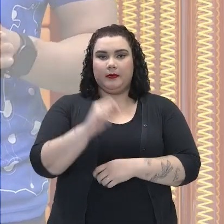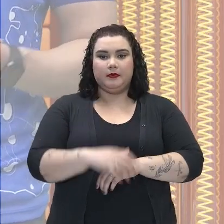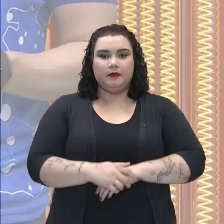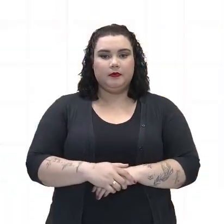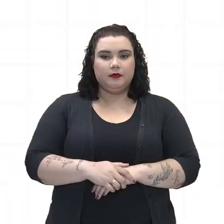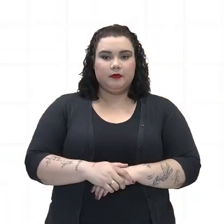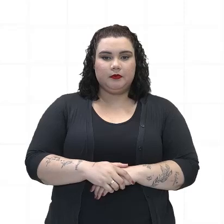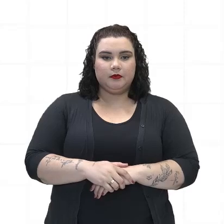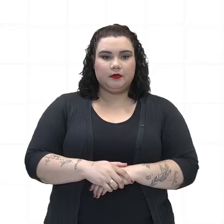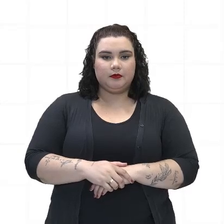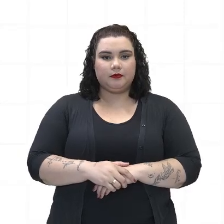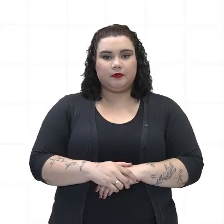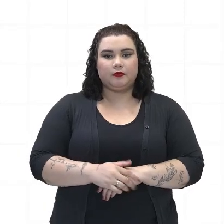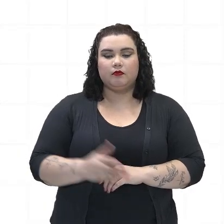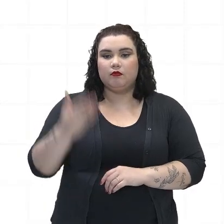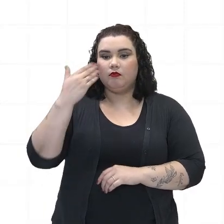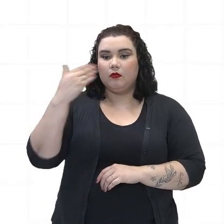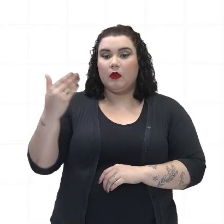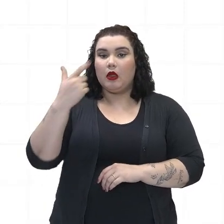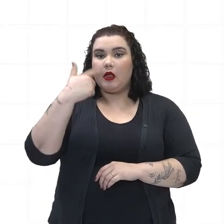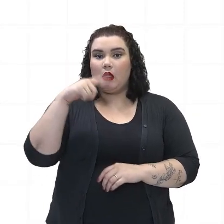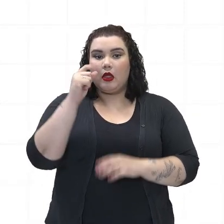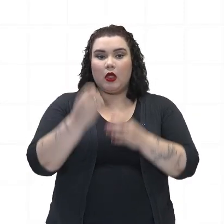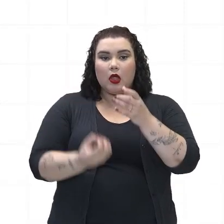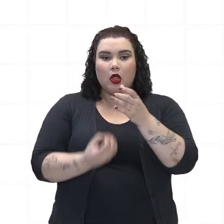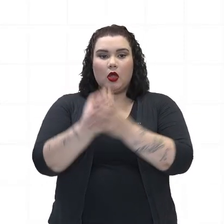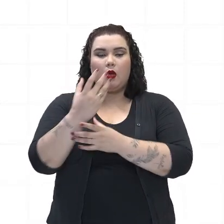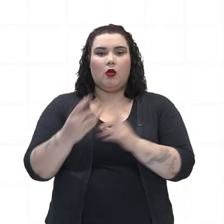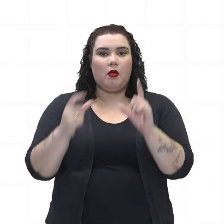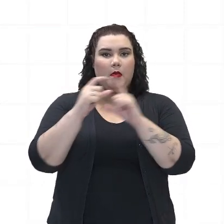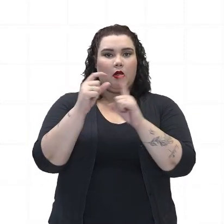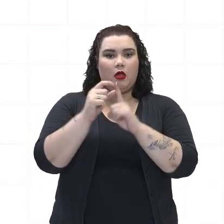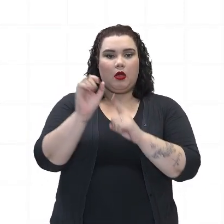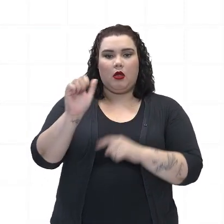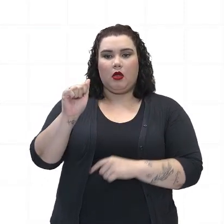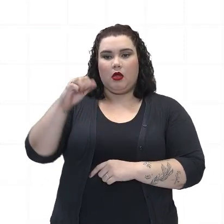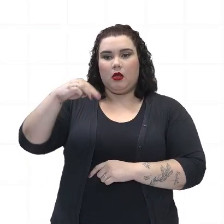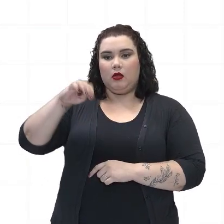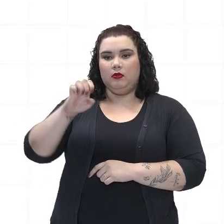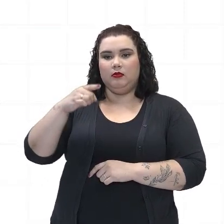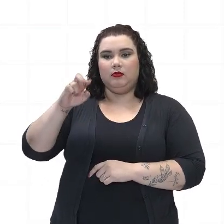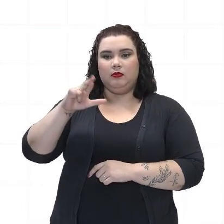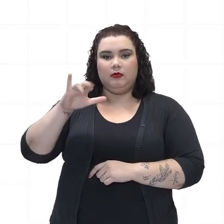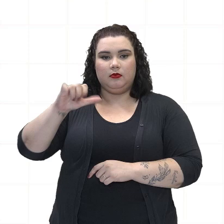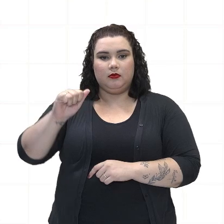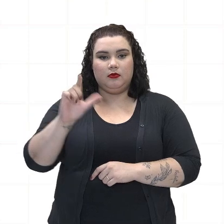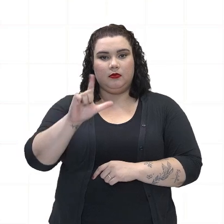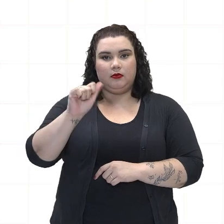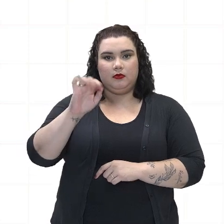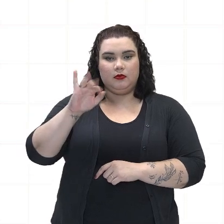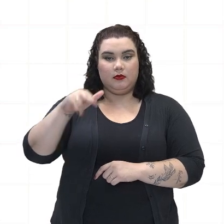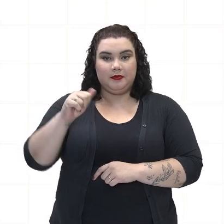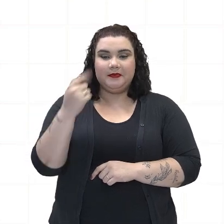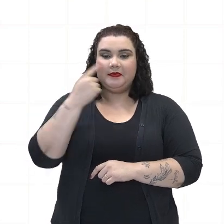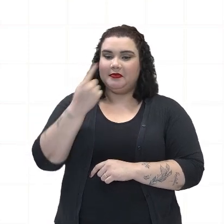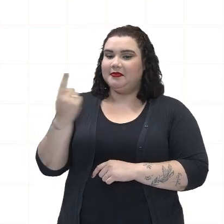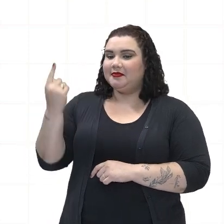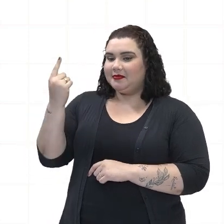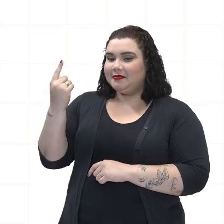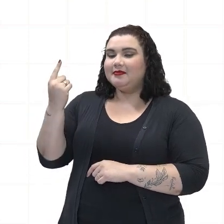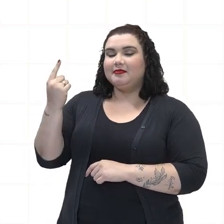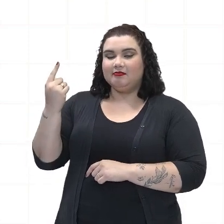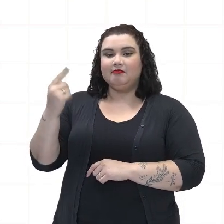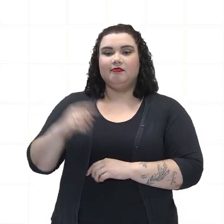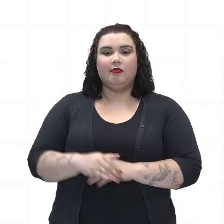Latina. Acompanhe comigo. Quem criou o termo América Latina foi esse moço simpático aqui chamado Francisco Bilbao, certo?